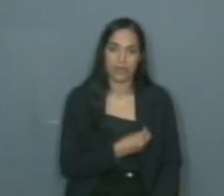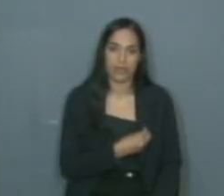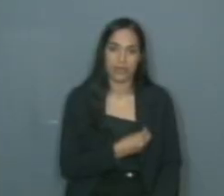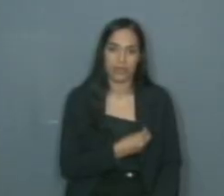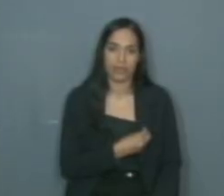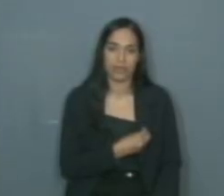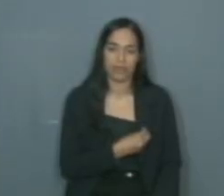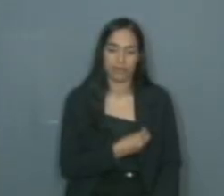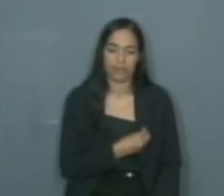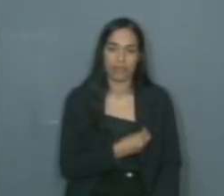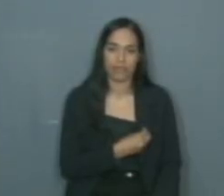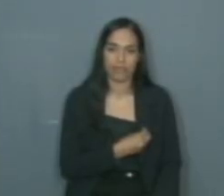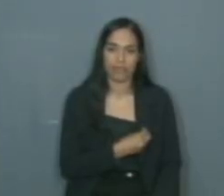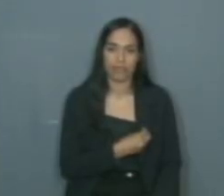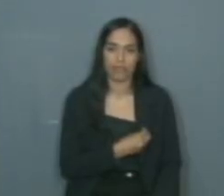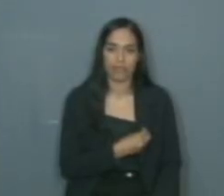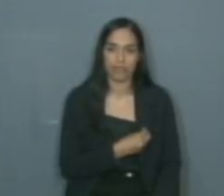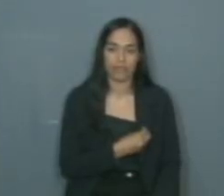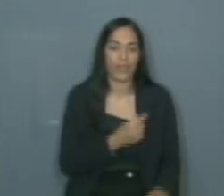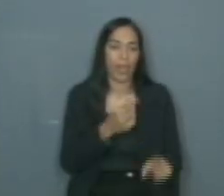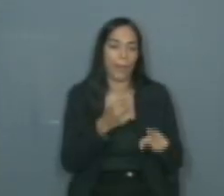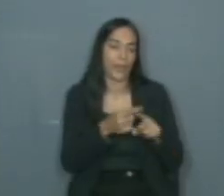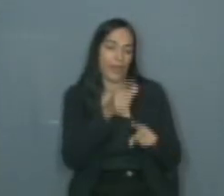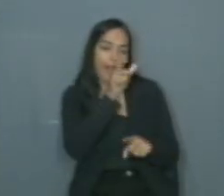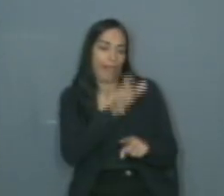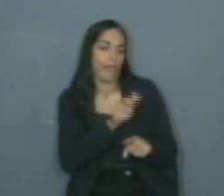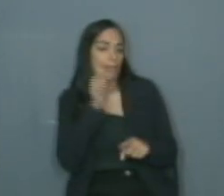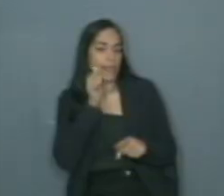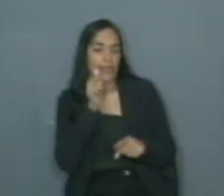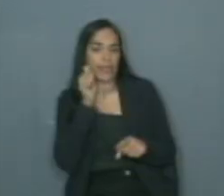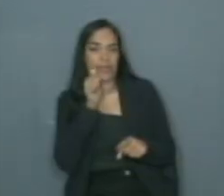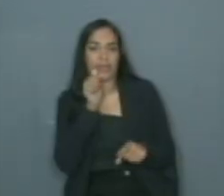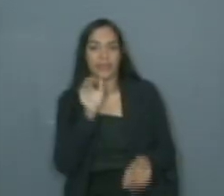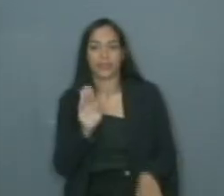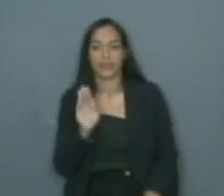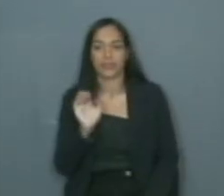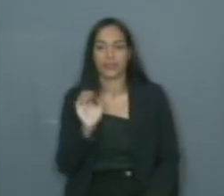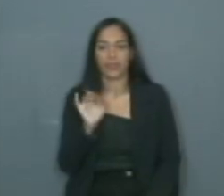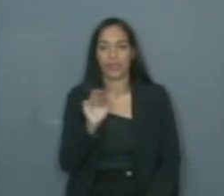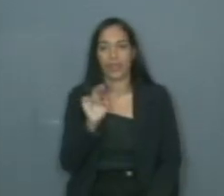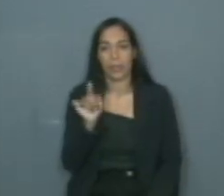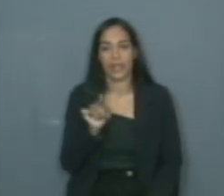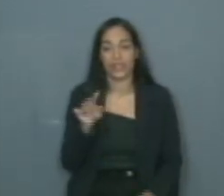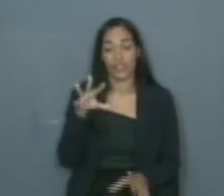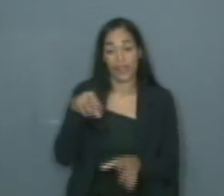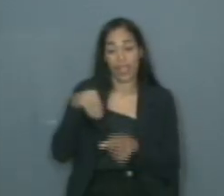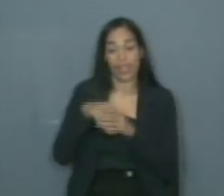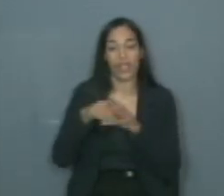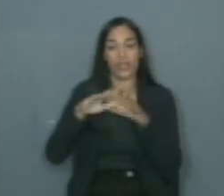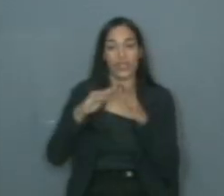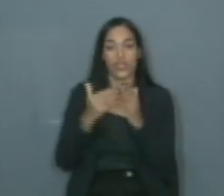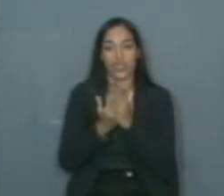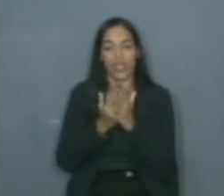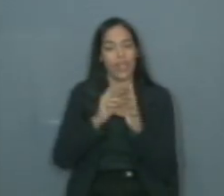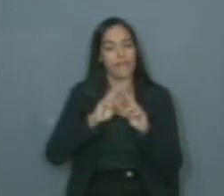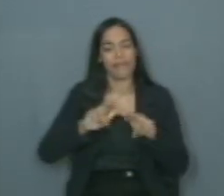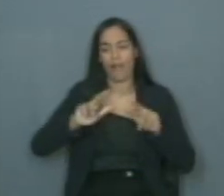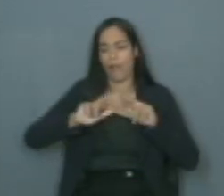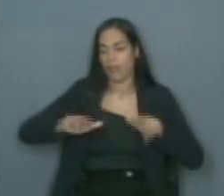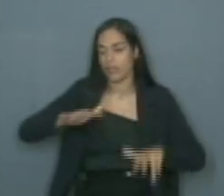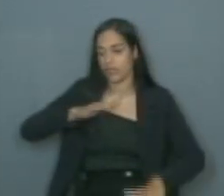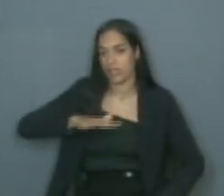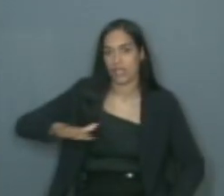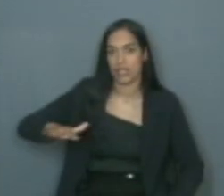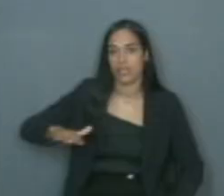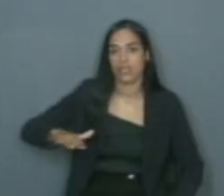adianta aqui a gente dizer que não era porque ela era menina. Beatriz estava dentro da escola. Tinha inúmeras crianças. Beatriz